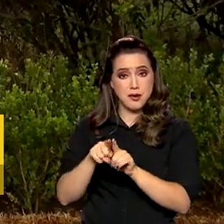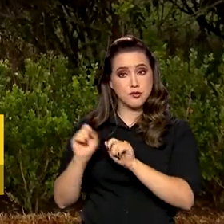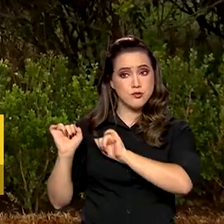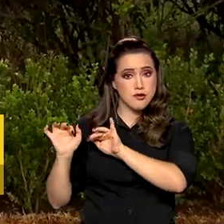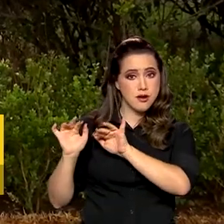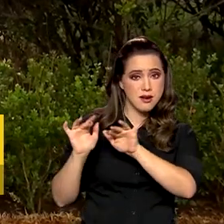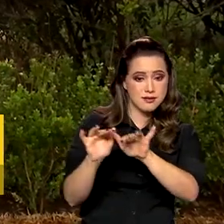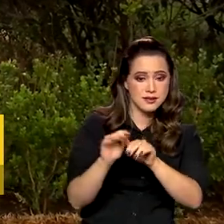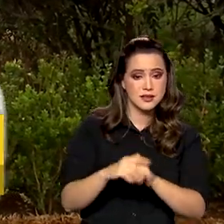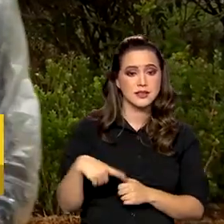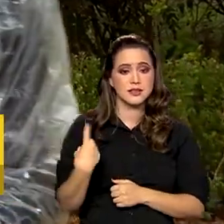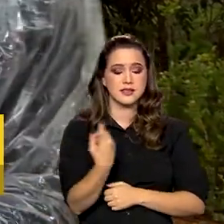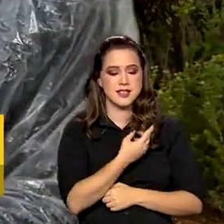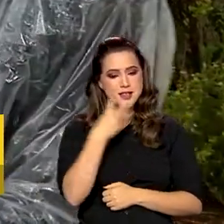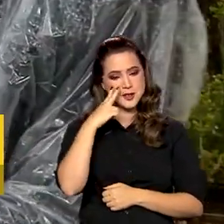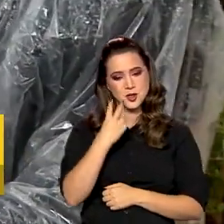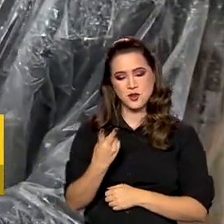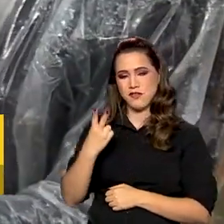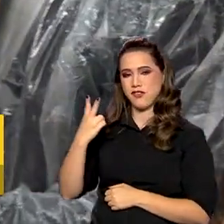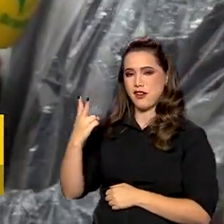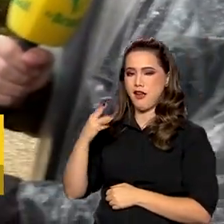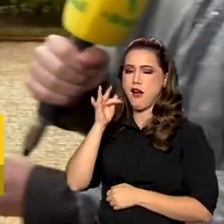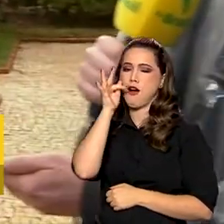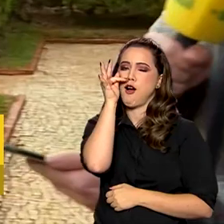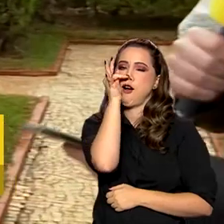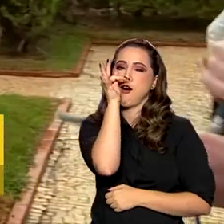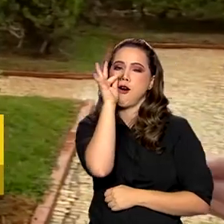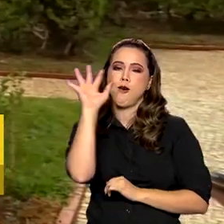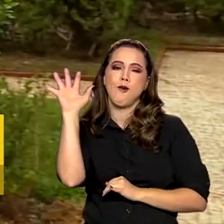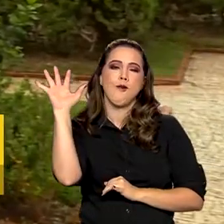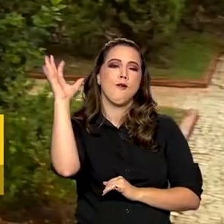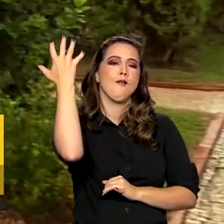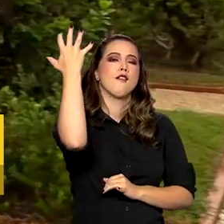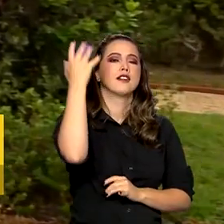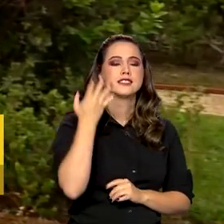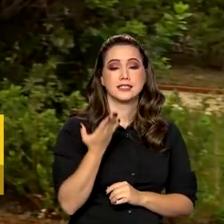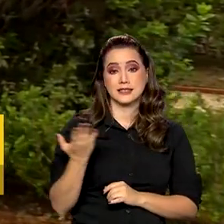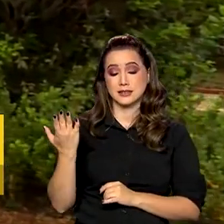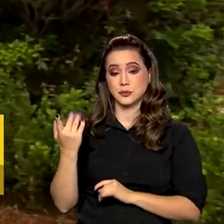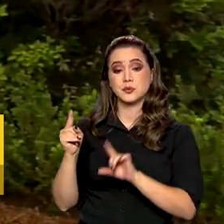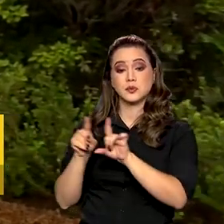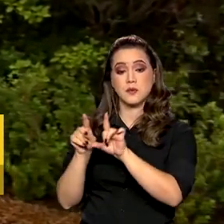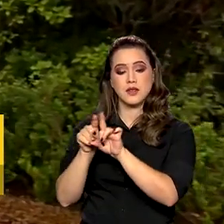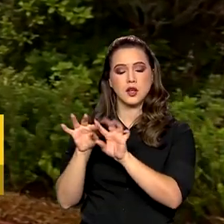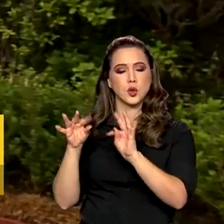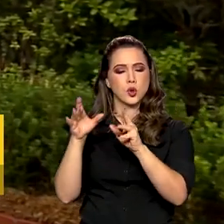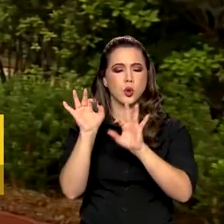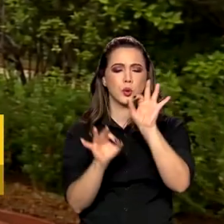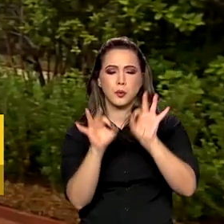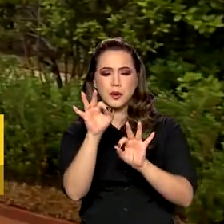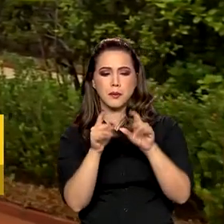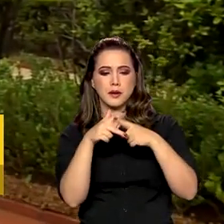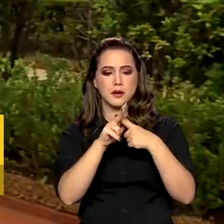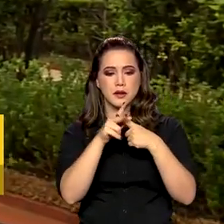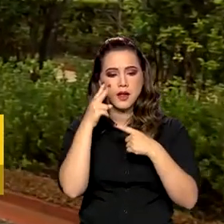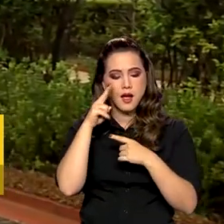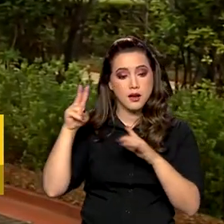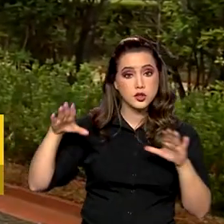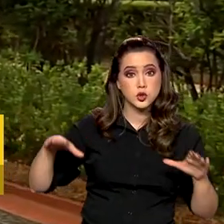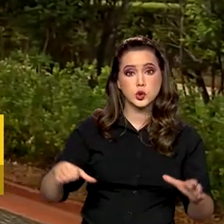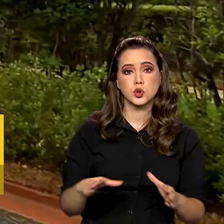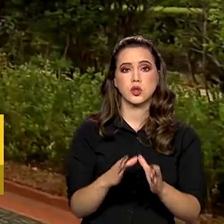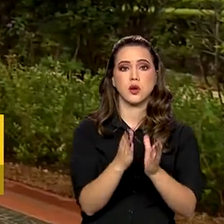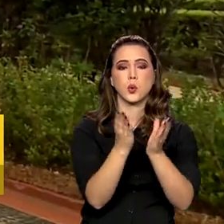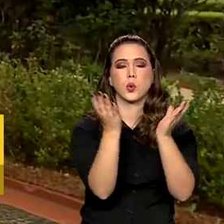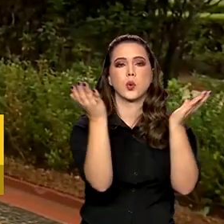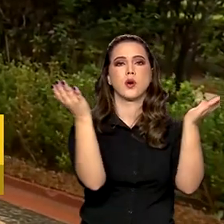no Jardim Francês do museu, que também foi todo reformado, inclusive a fonte aqui do jardim também foi